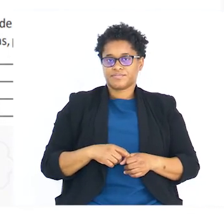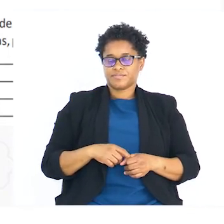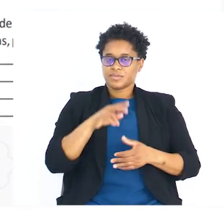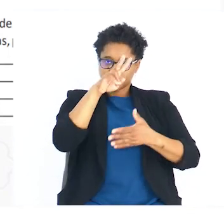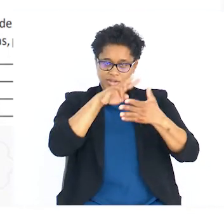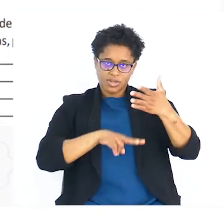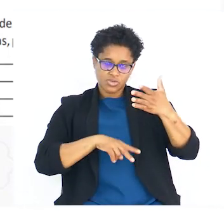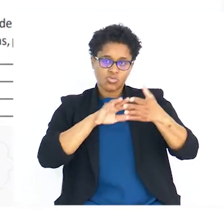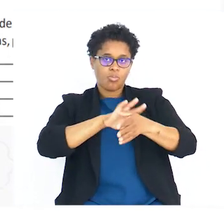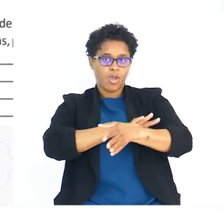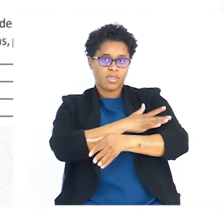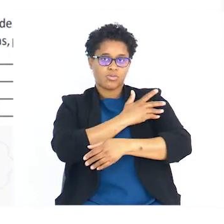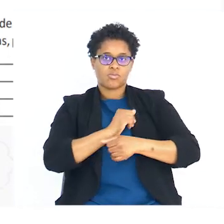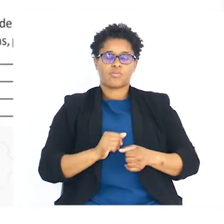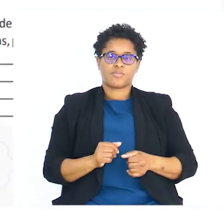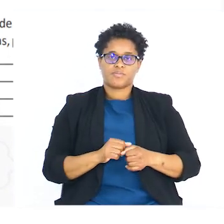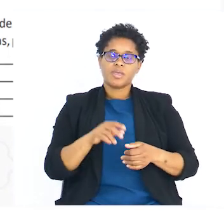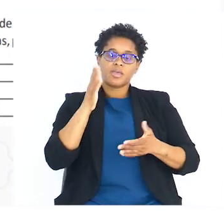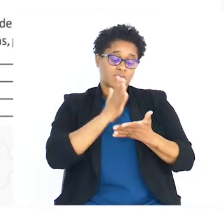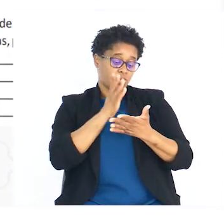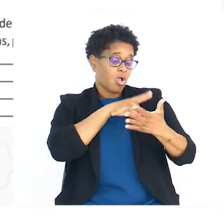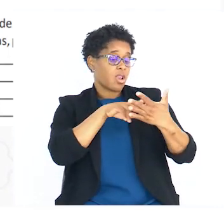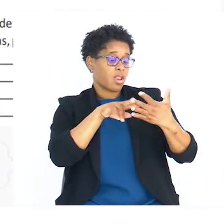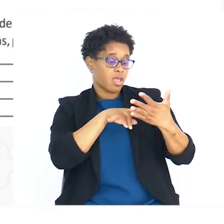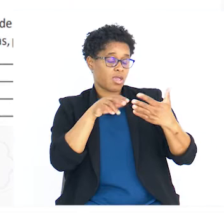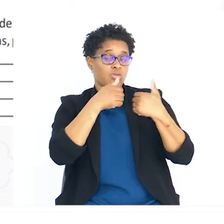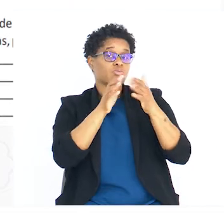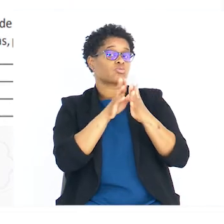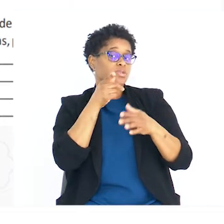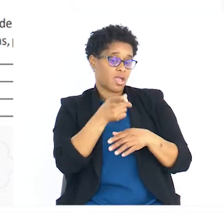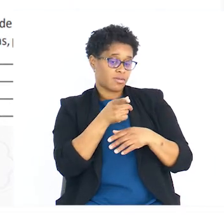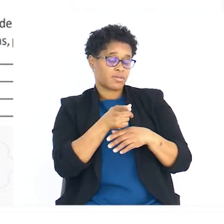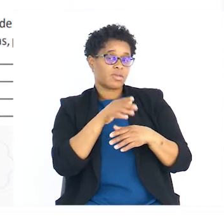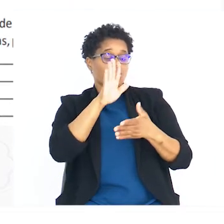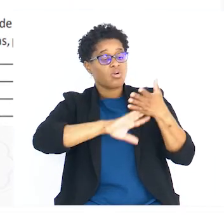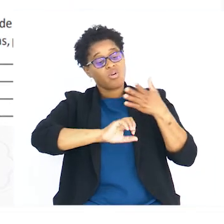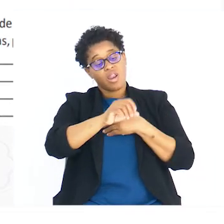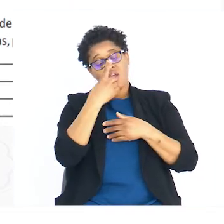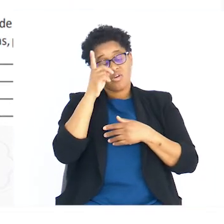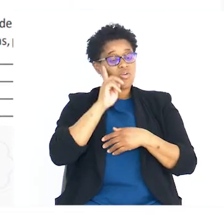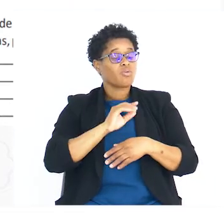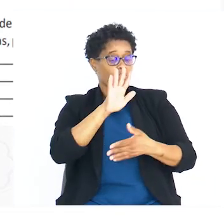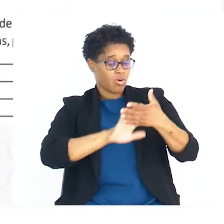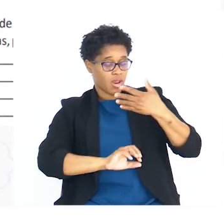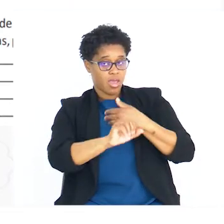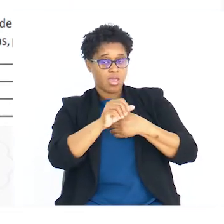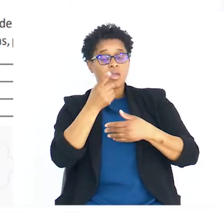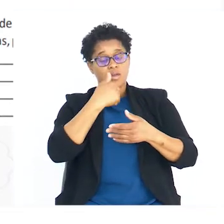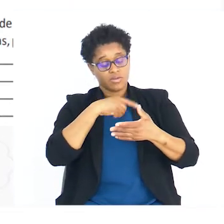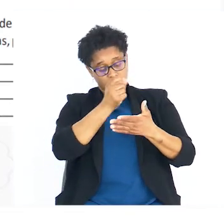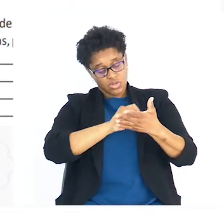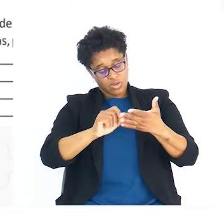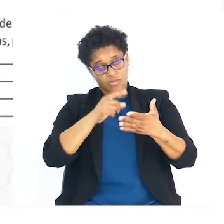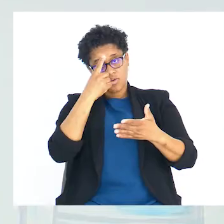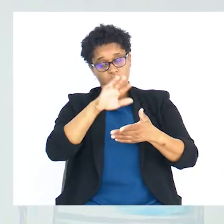texto poético. É ler tudo que tem aqui. Com um colega ou com uma colega, vou escrever um poema.